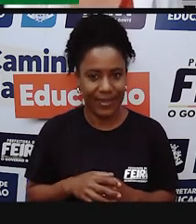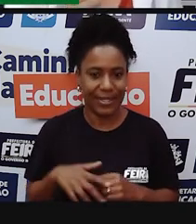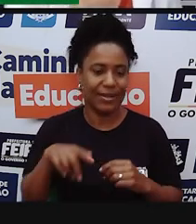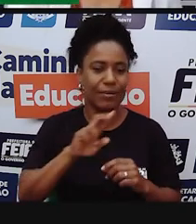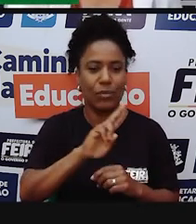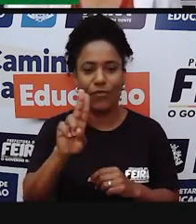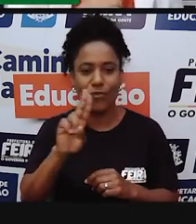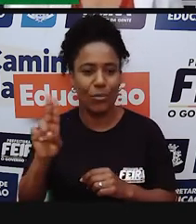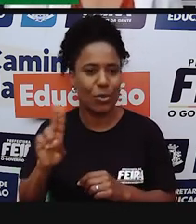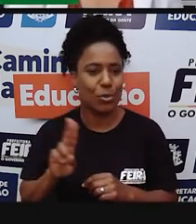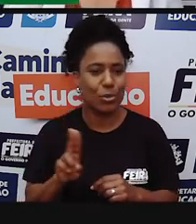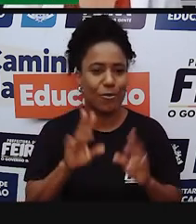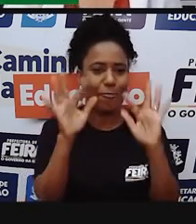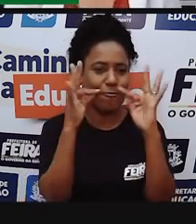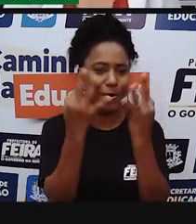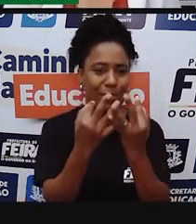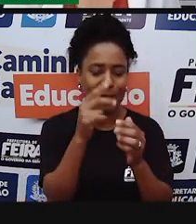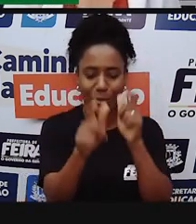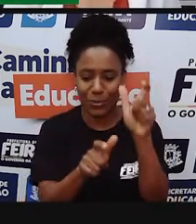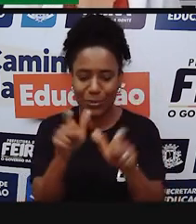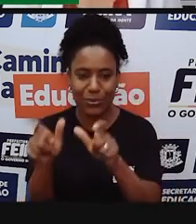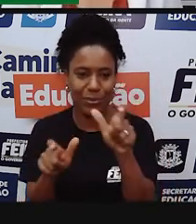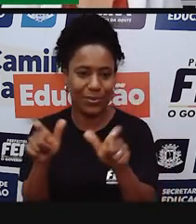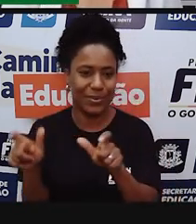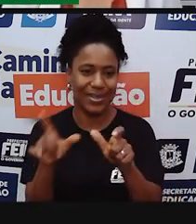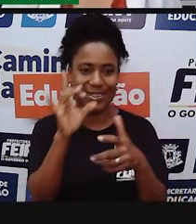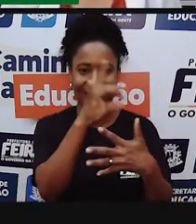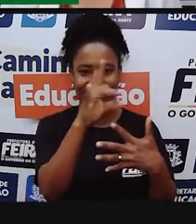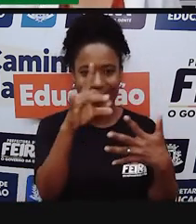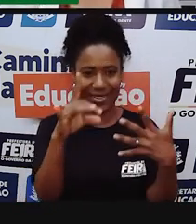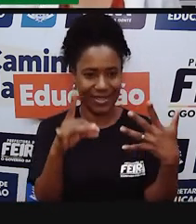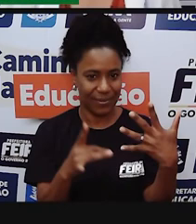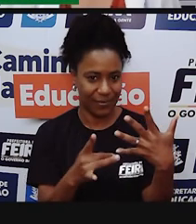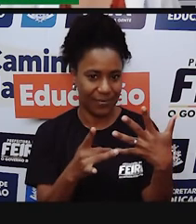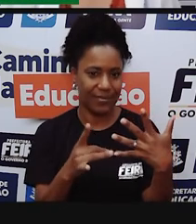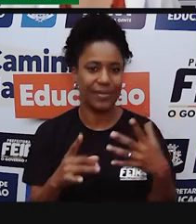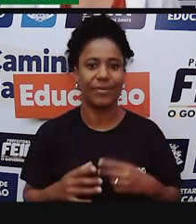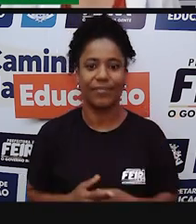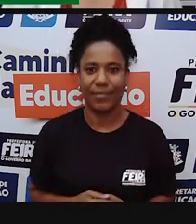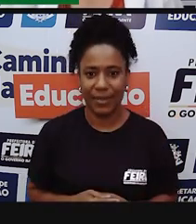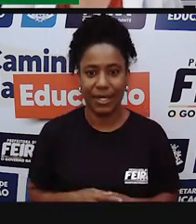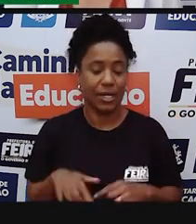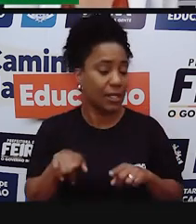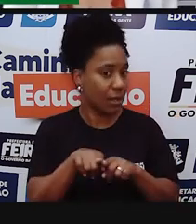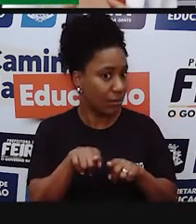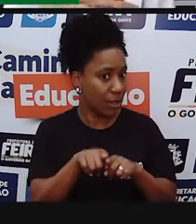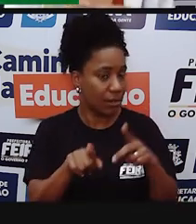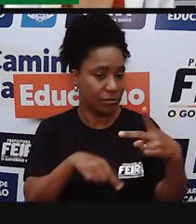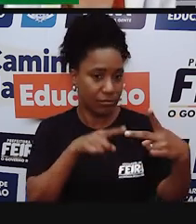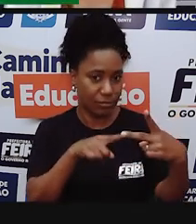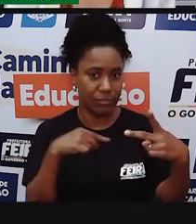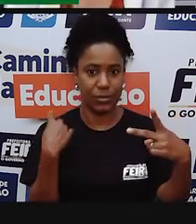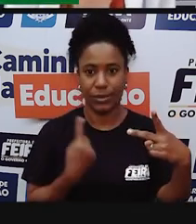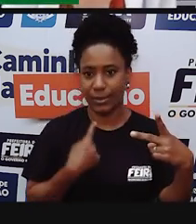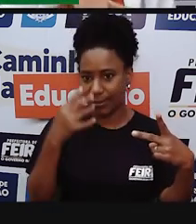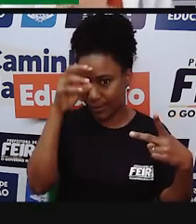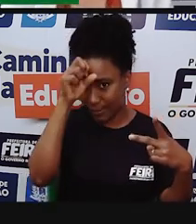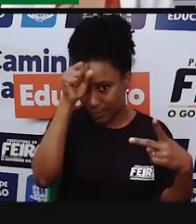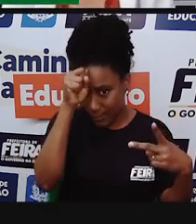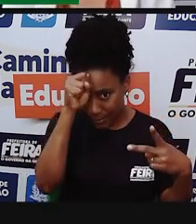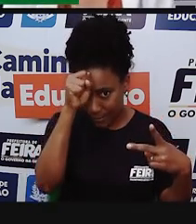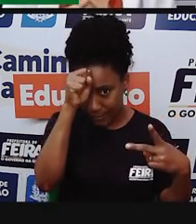aos nomes dos membros da família nós temos também que não é possível enquadrarmos